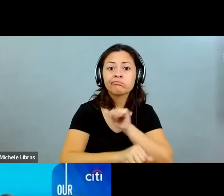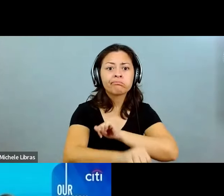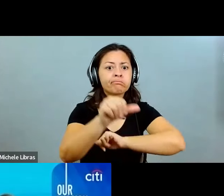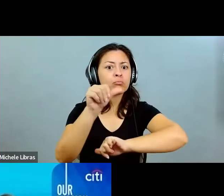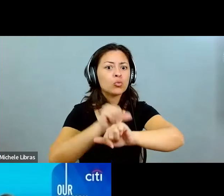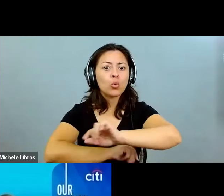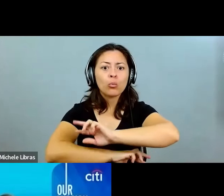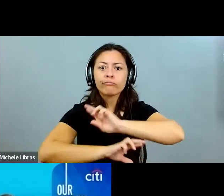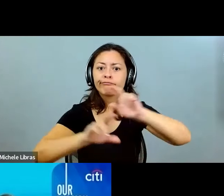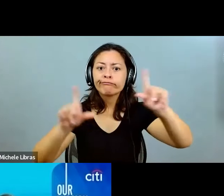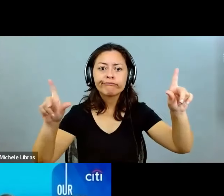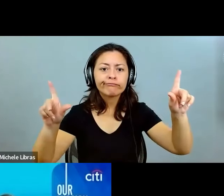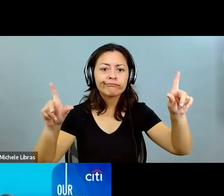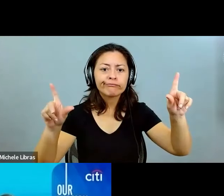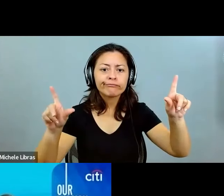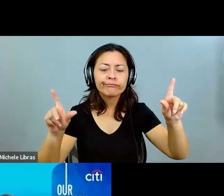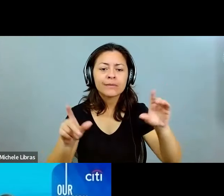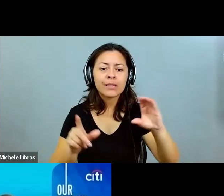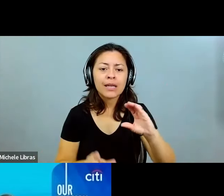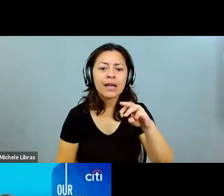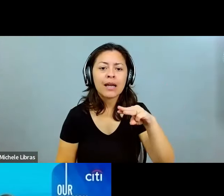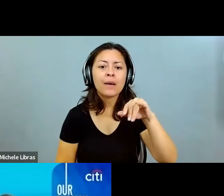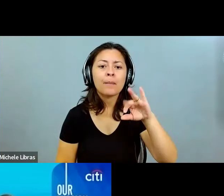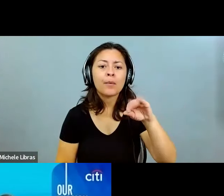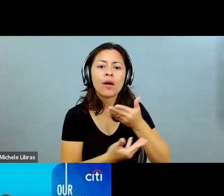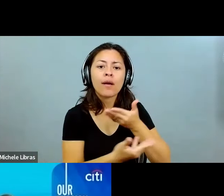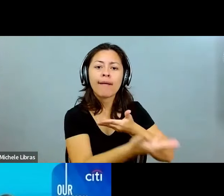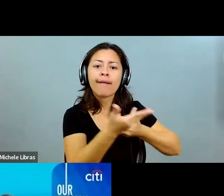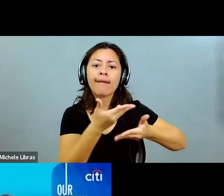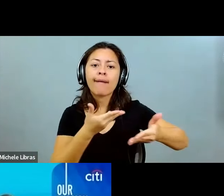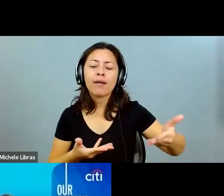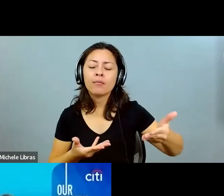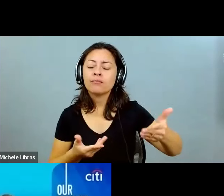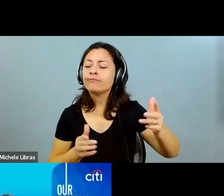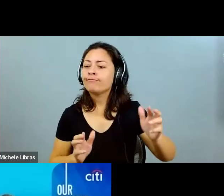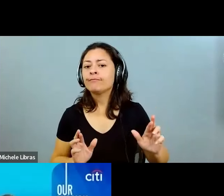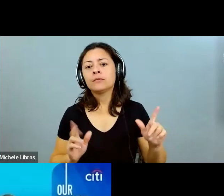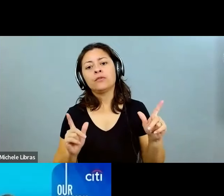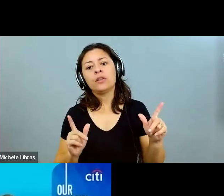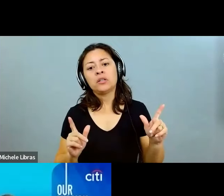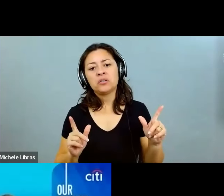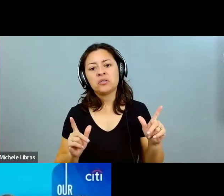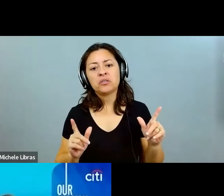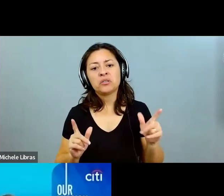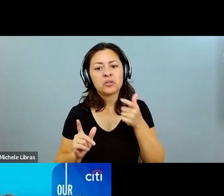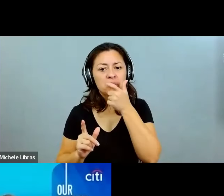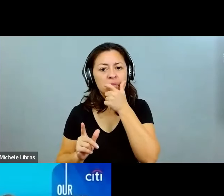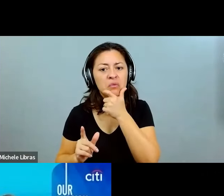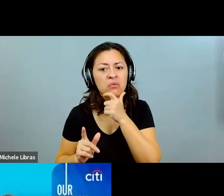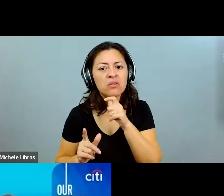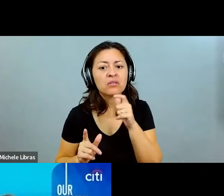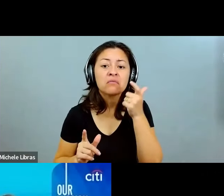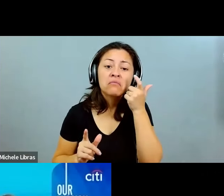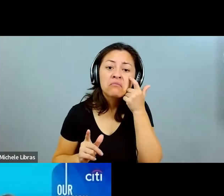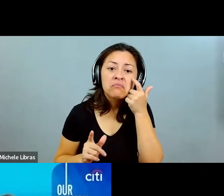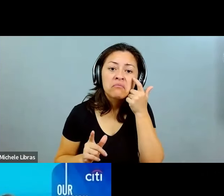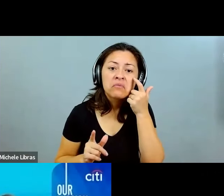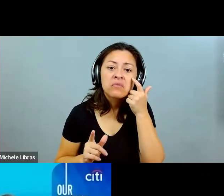câmbios já depreciou um pouco uma perspectiva que se mantenha mais depreciado que tenha algum repi de